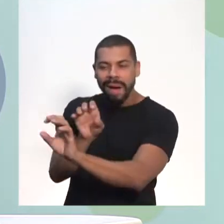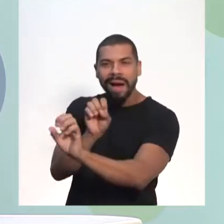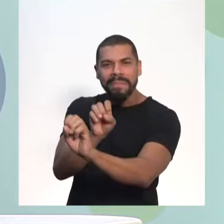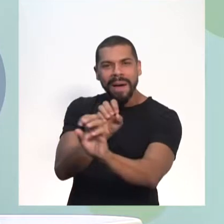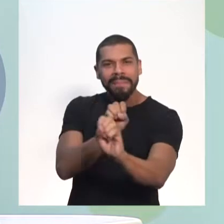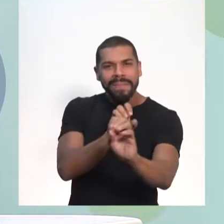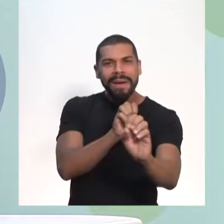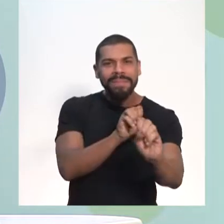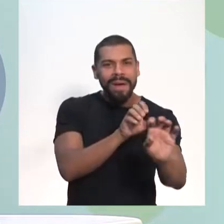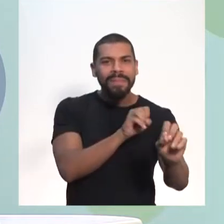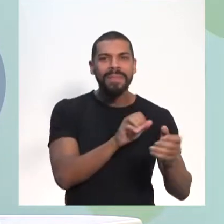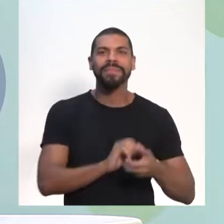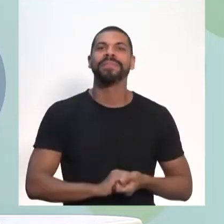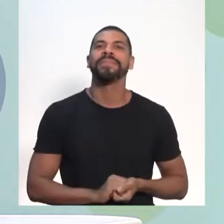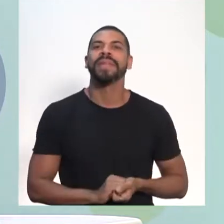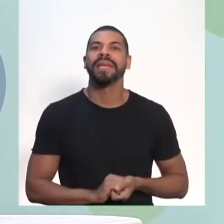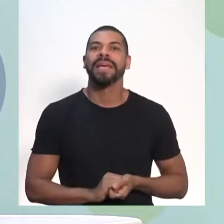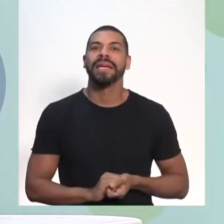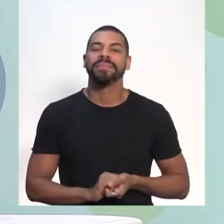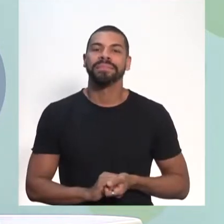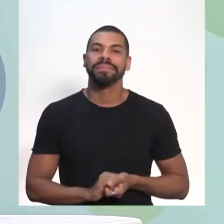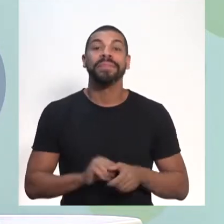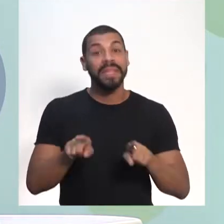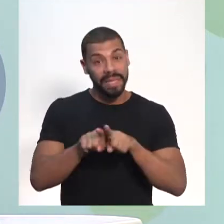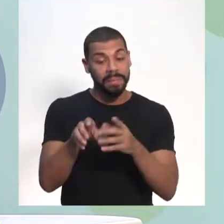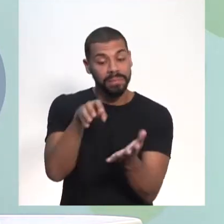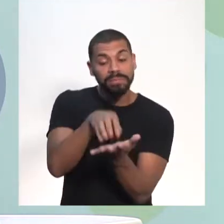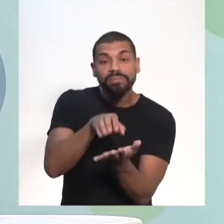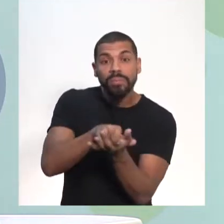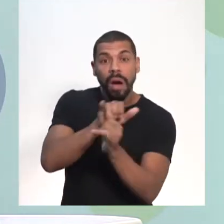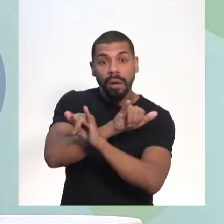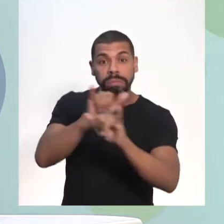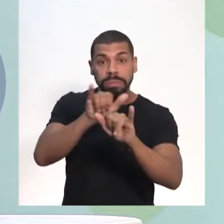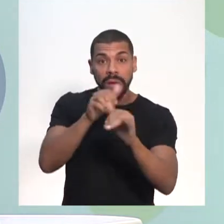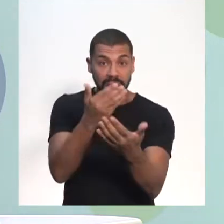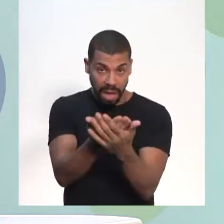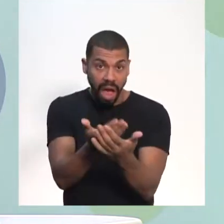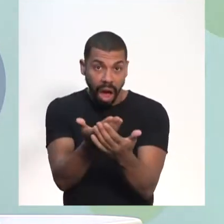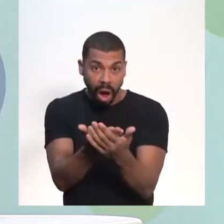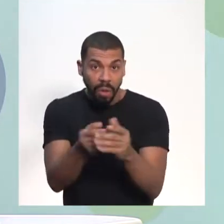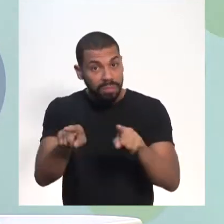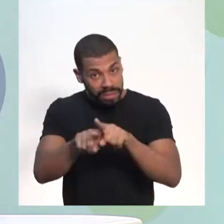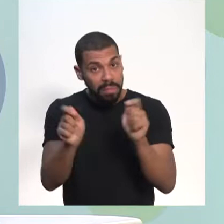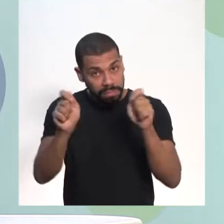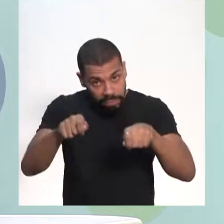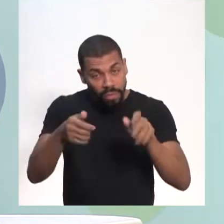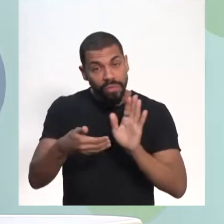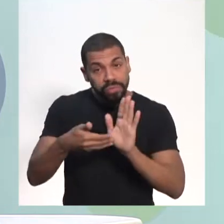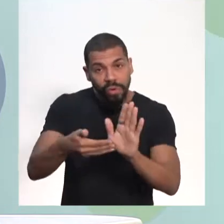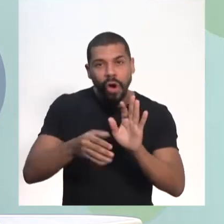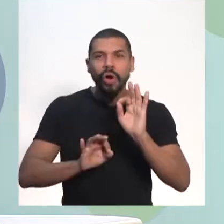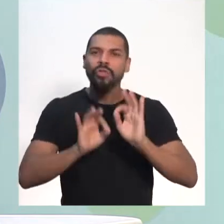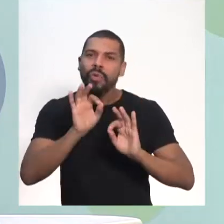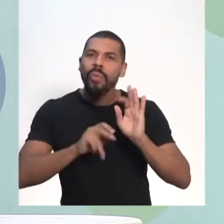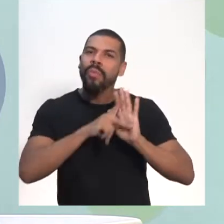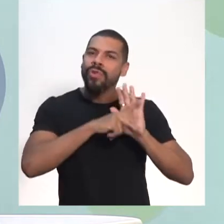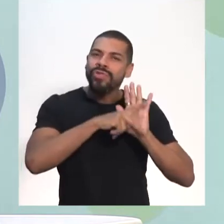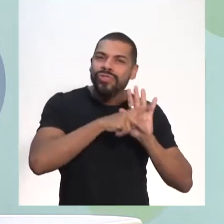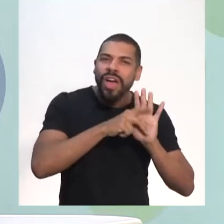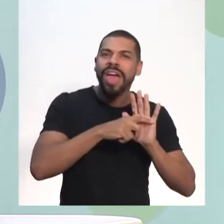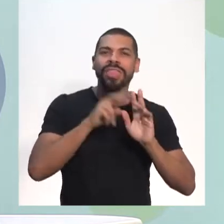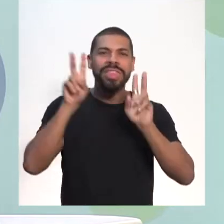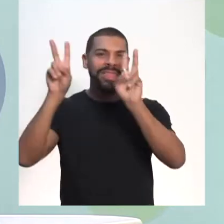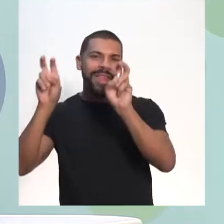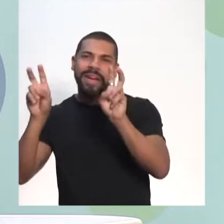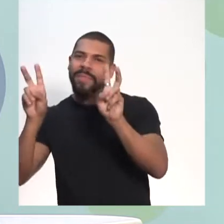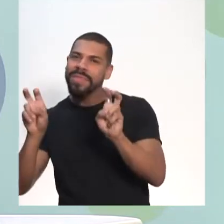ministradas nos canais do Centro de Mídia, e a própria aula de cada professor, os projetos, os temas que vocês